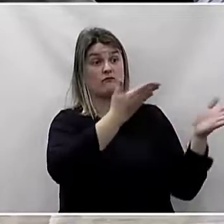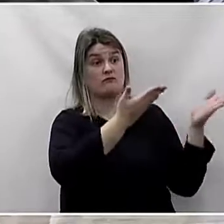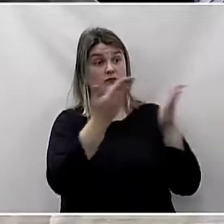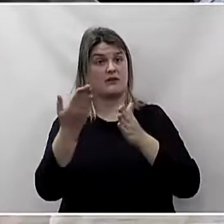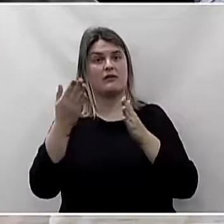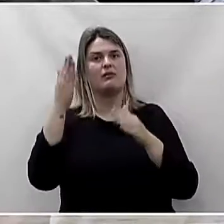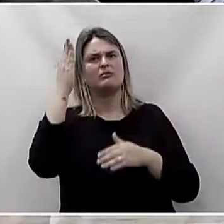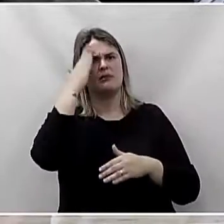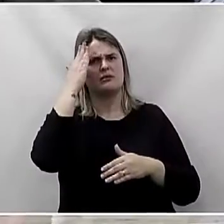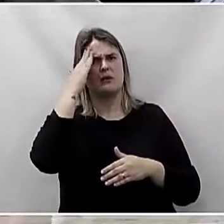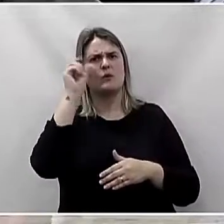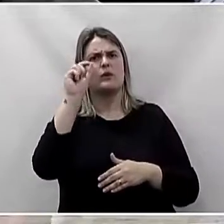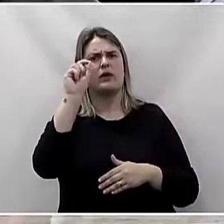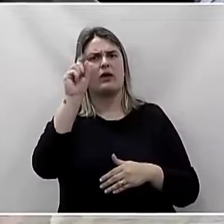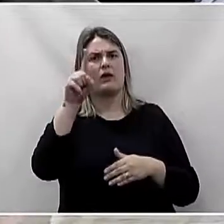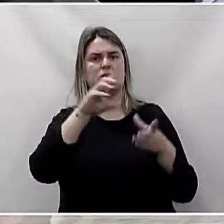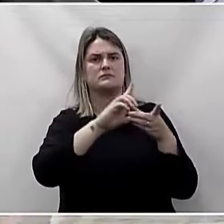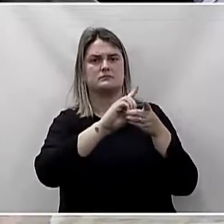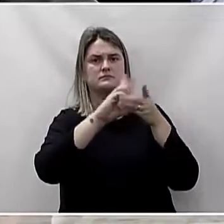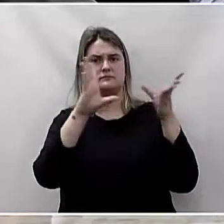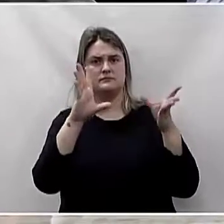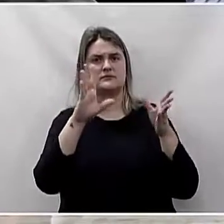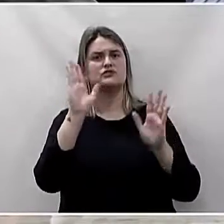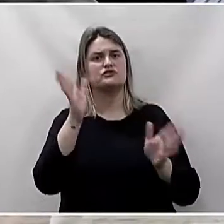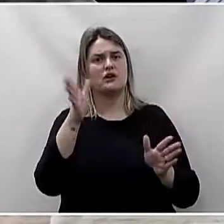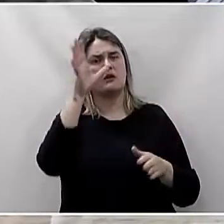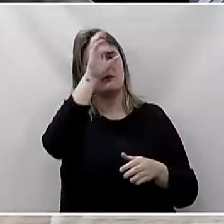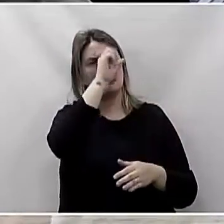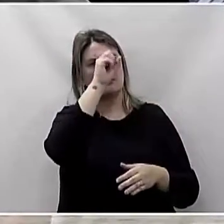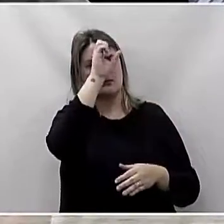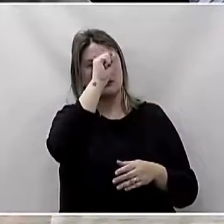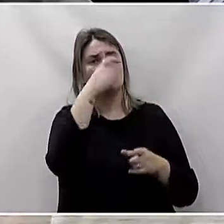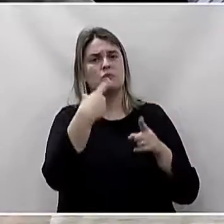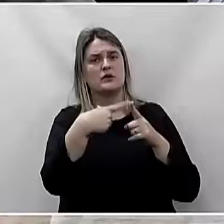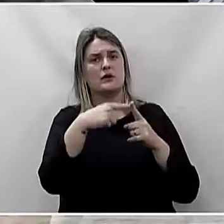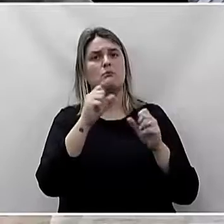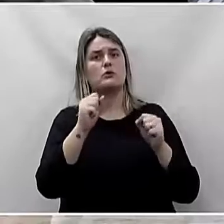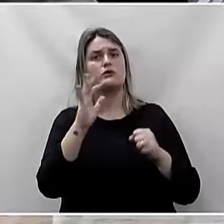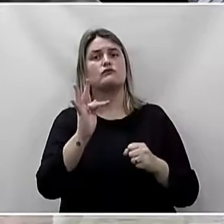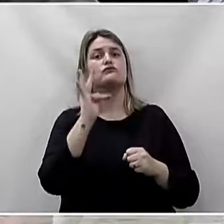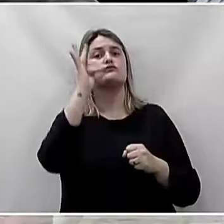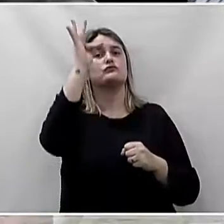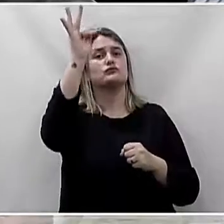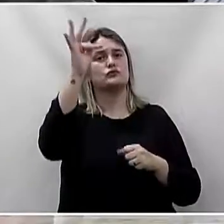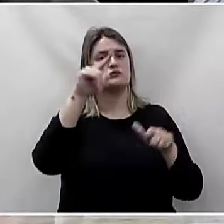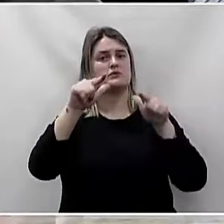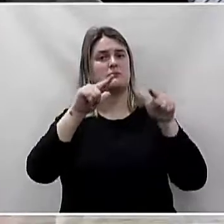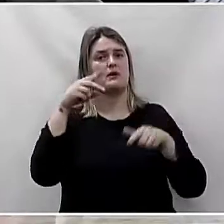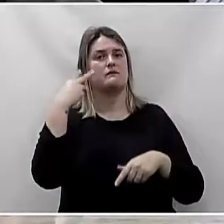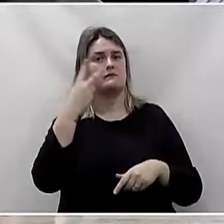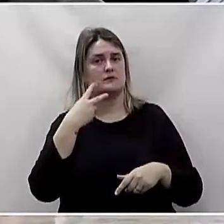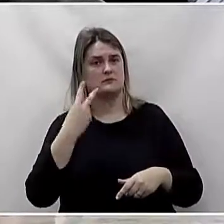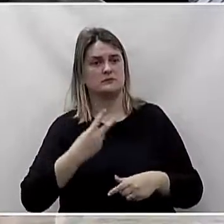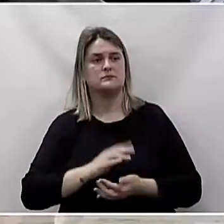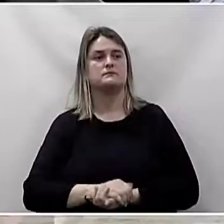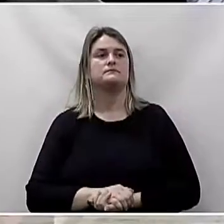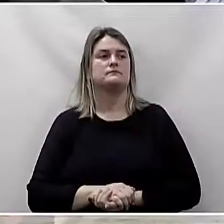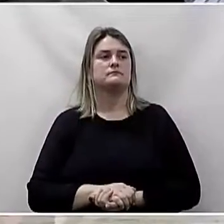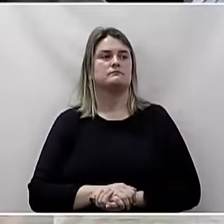eles entendam o ato democrático até bom que ele já aprendam porque eles podem sim ser um futuro Vereador